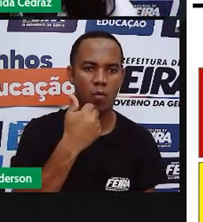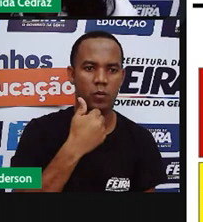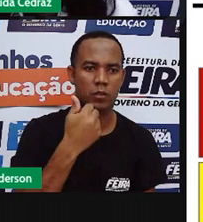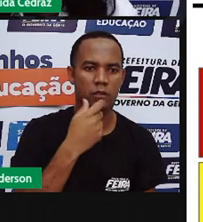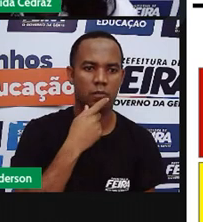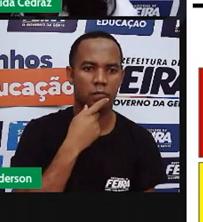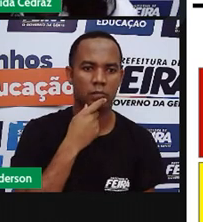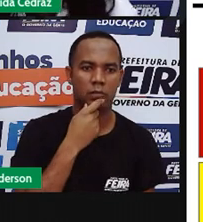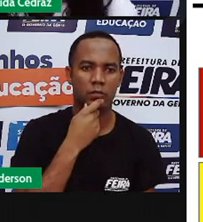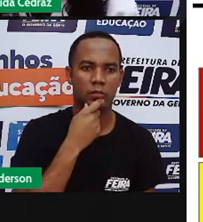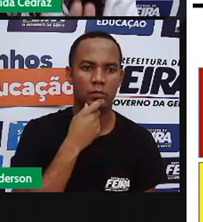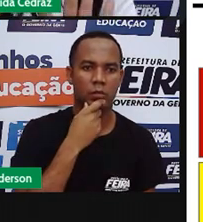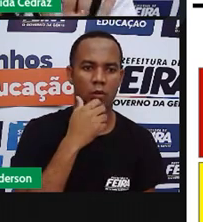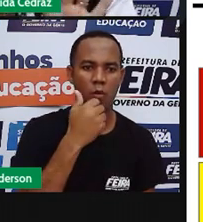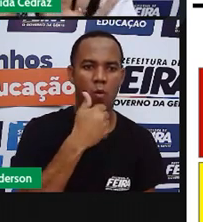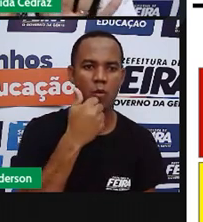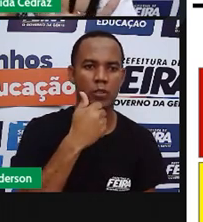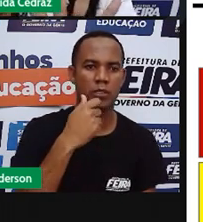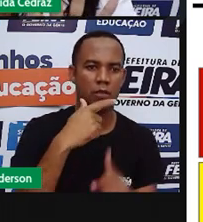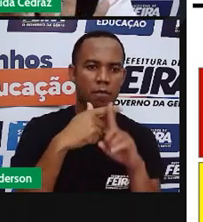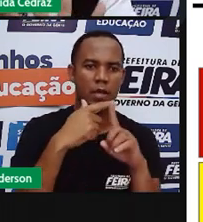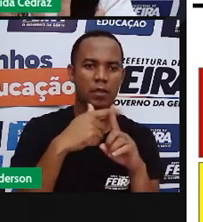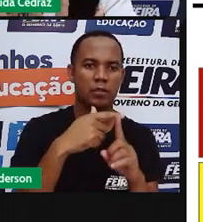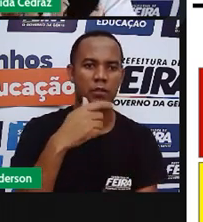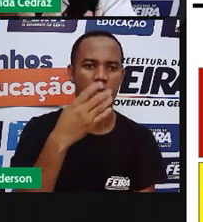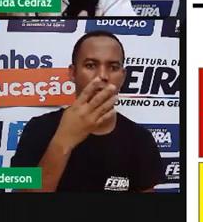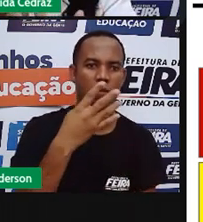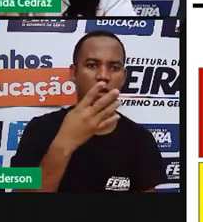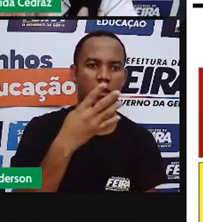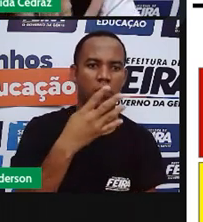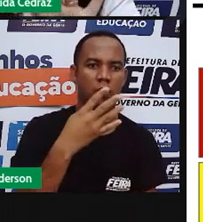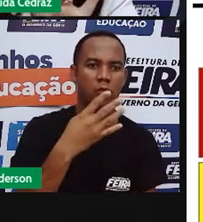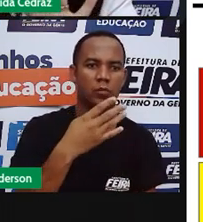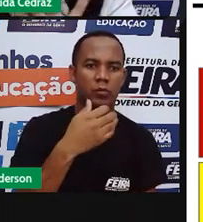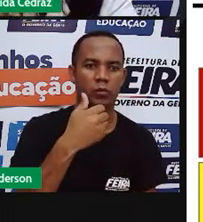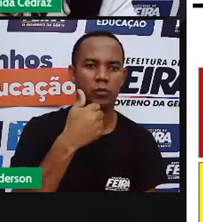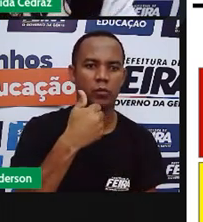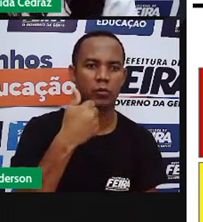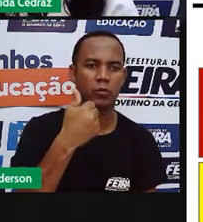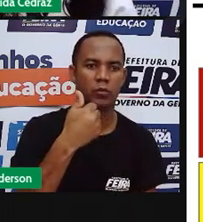E 11 mais 4? 12, 13, 14,